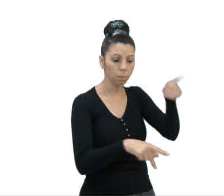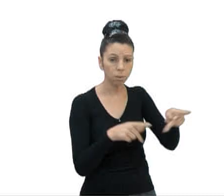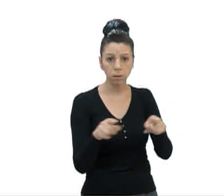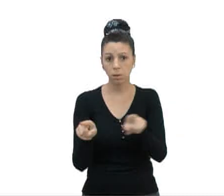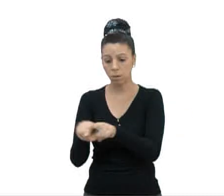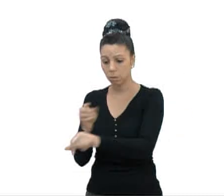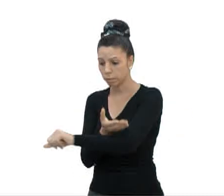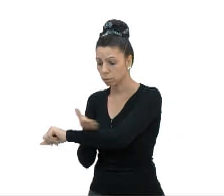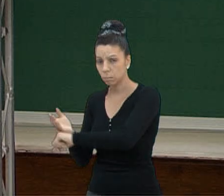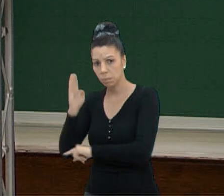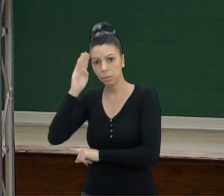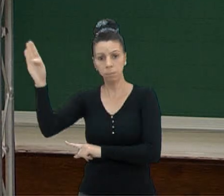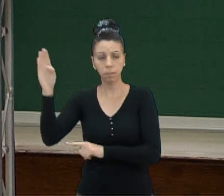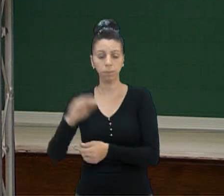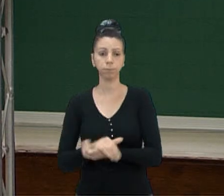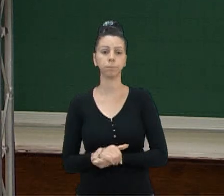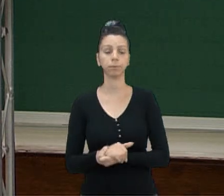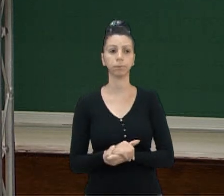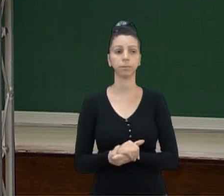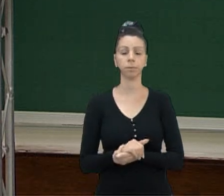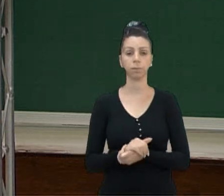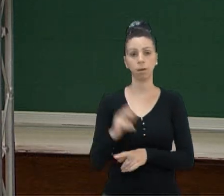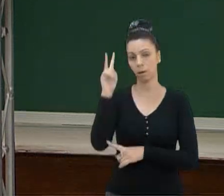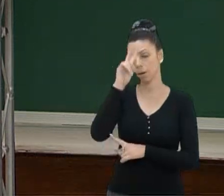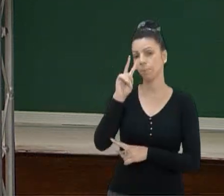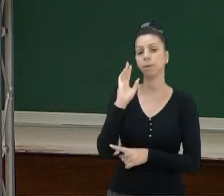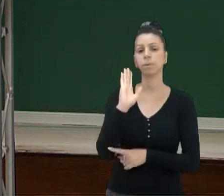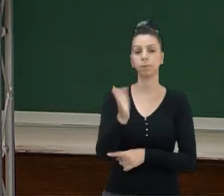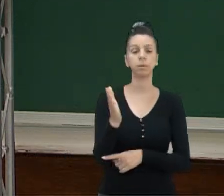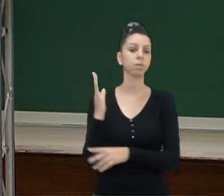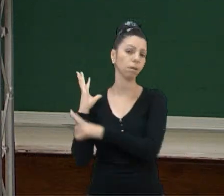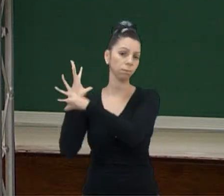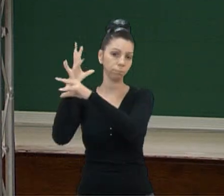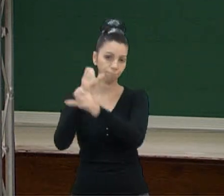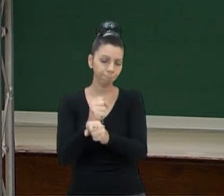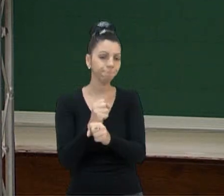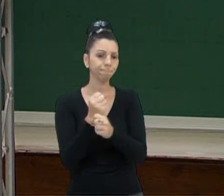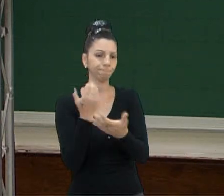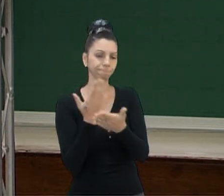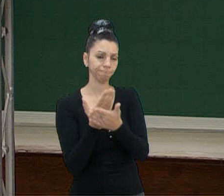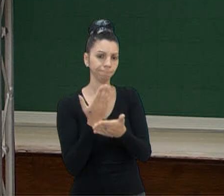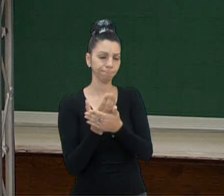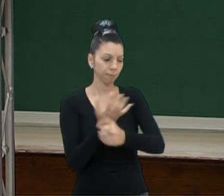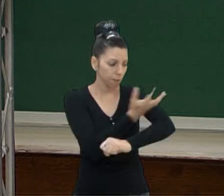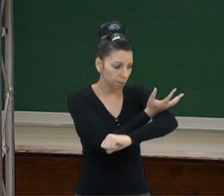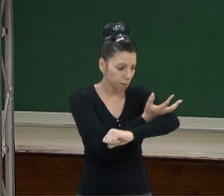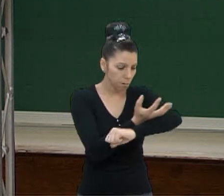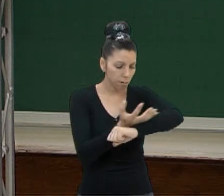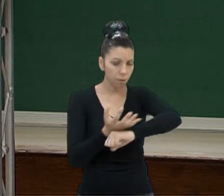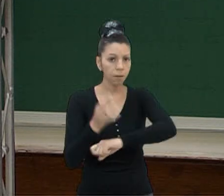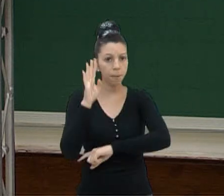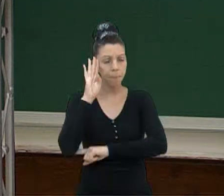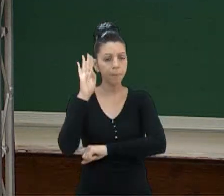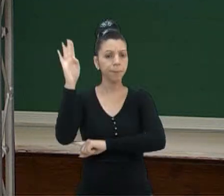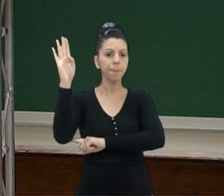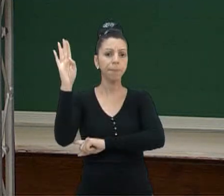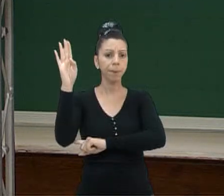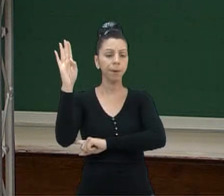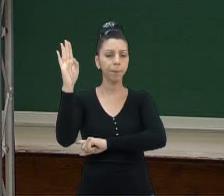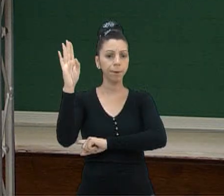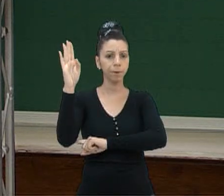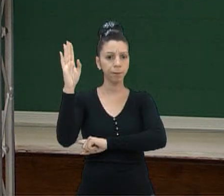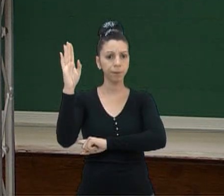relevo predominante. Então, lembrando do que a gente já viu ali, né? Qual o relevo predominante